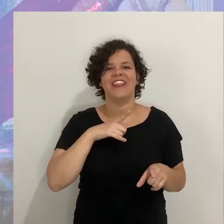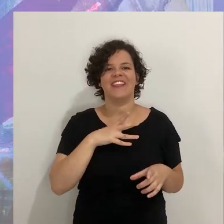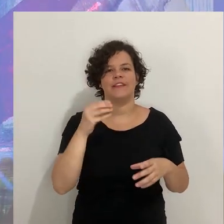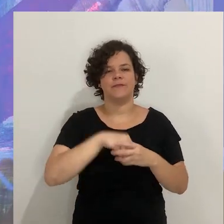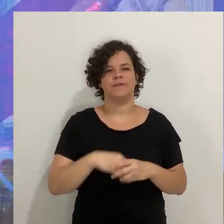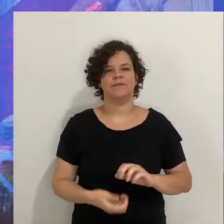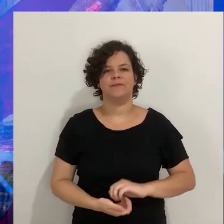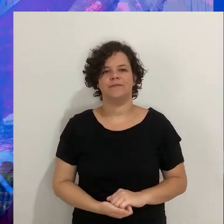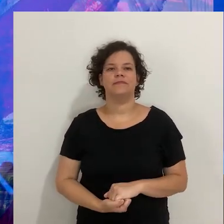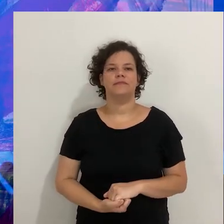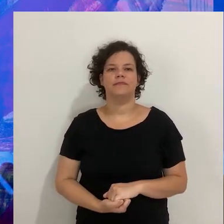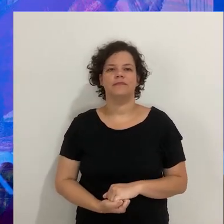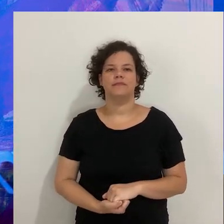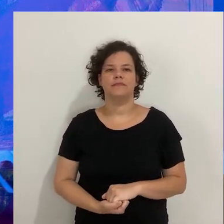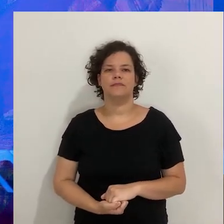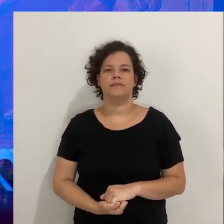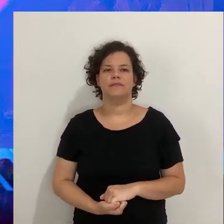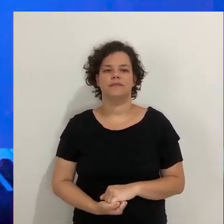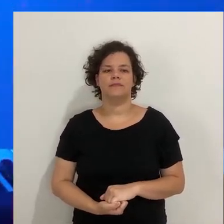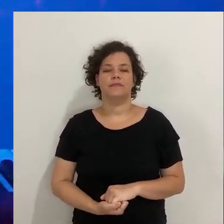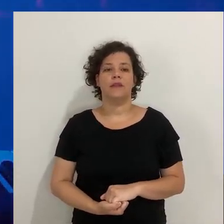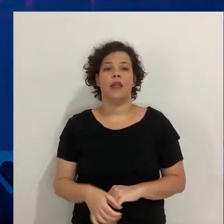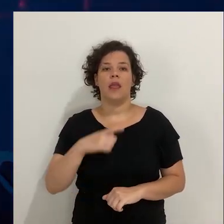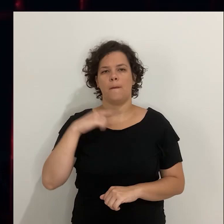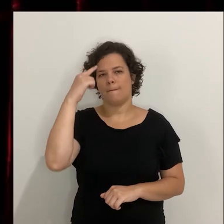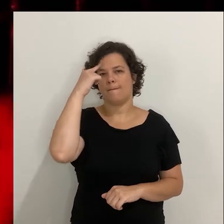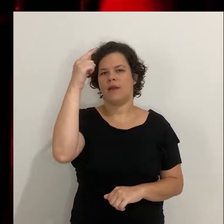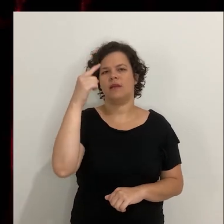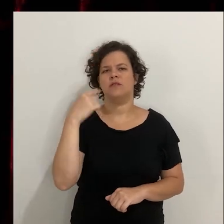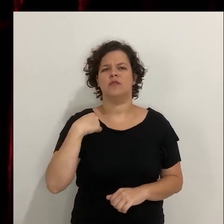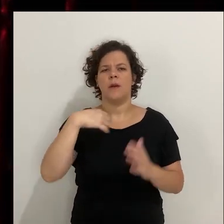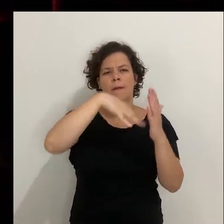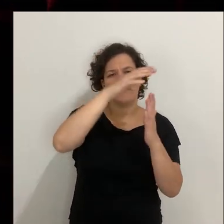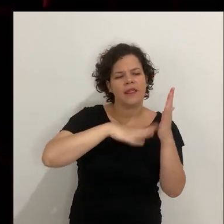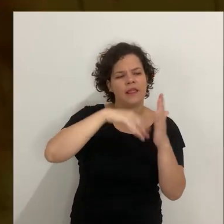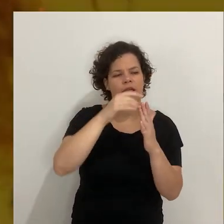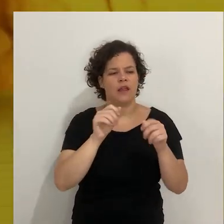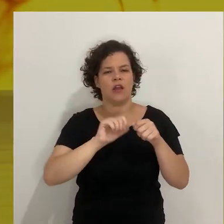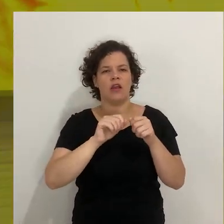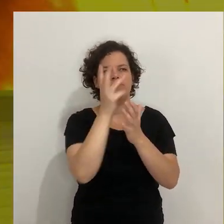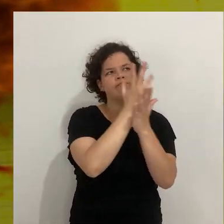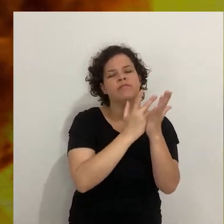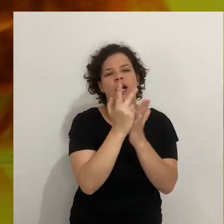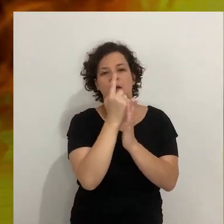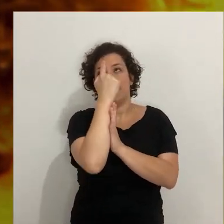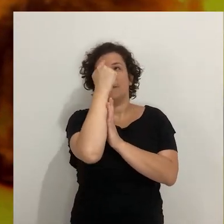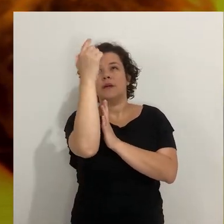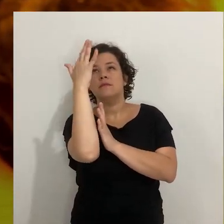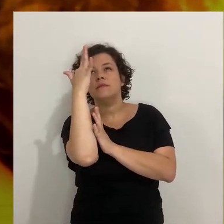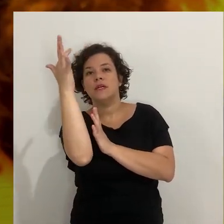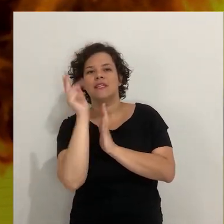na edição do vídeo. Transversos 2020, Raquel toca teclado. Eu penso pintando e desenhando, mas eu